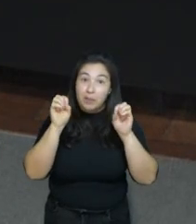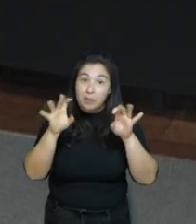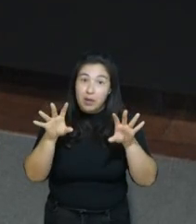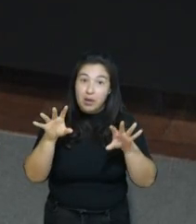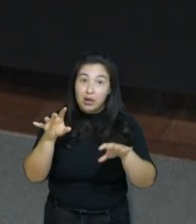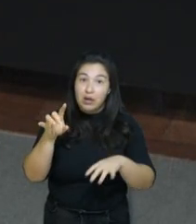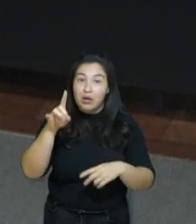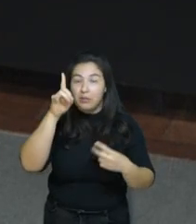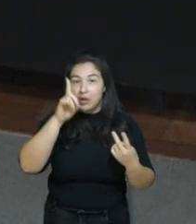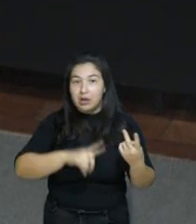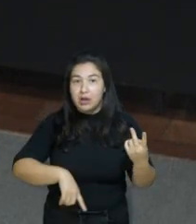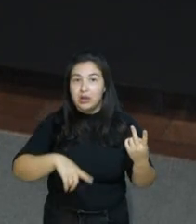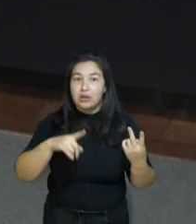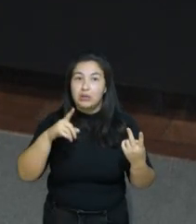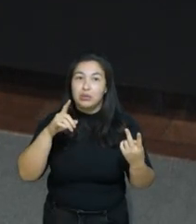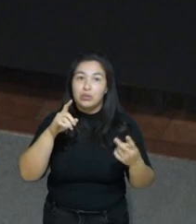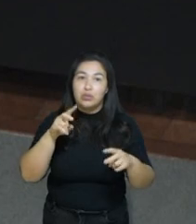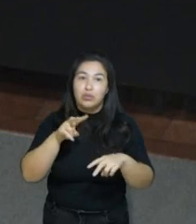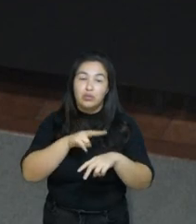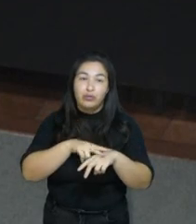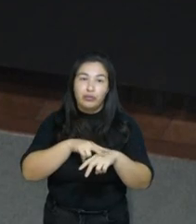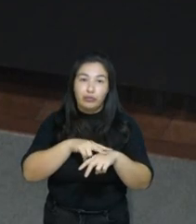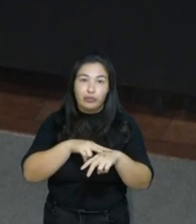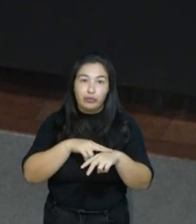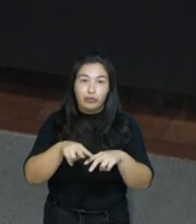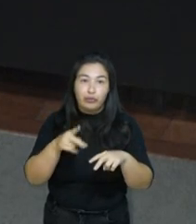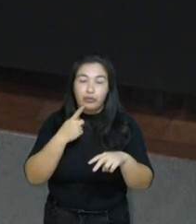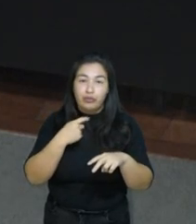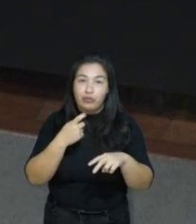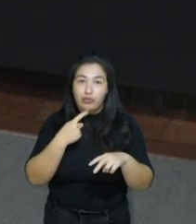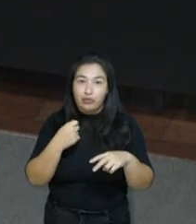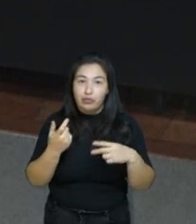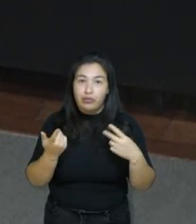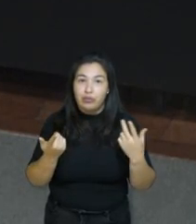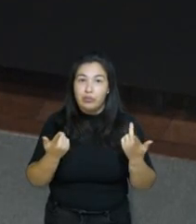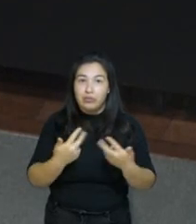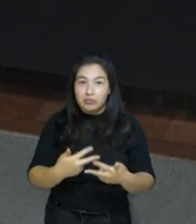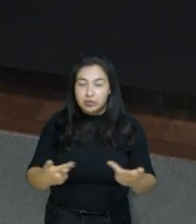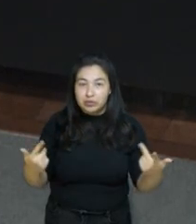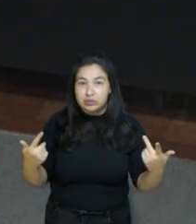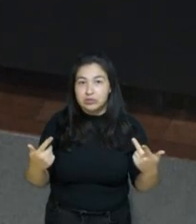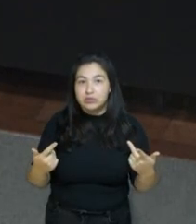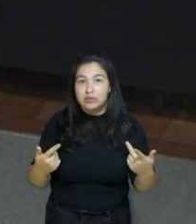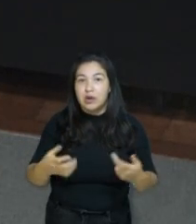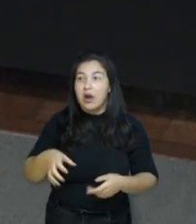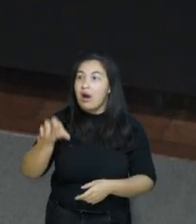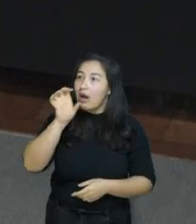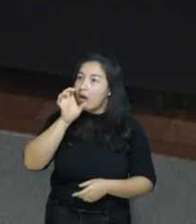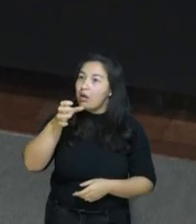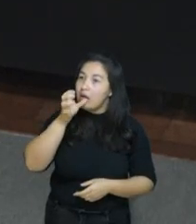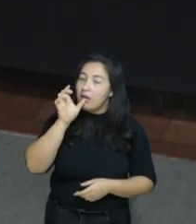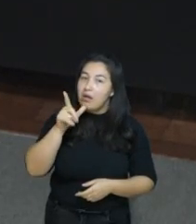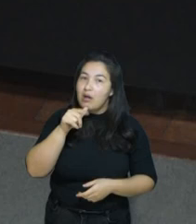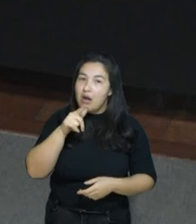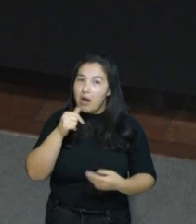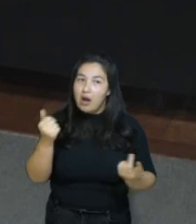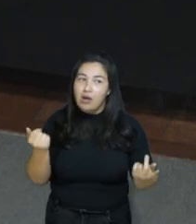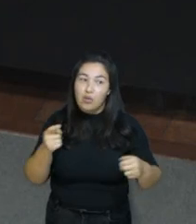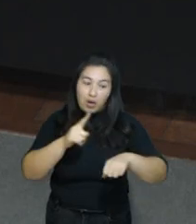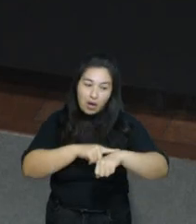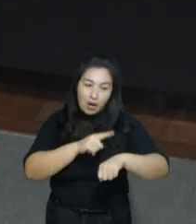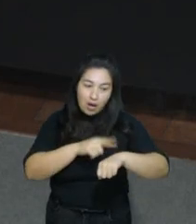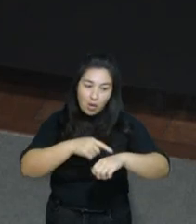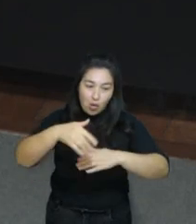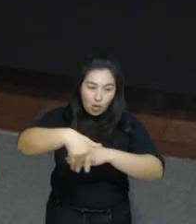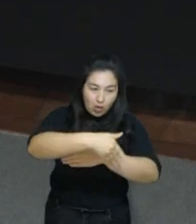amarelo, laranja, vermelho, o que fazer, aí fica. Mensagem, olha, bebe bastante água, não sai nessa